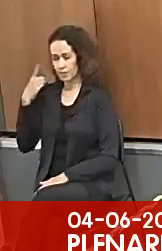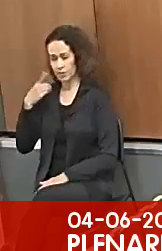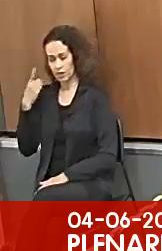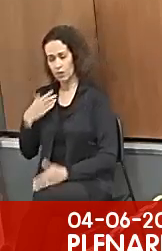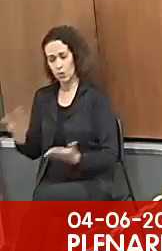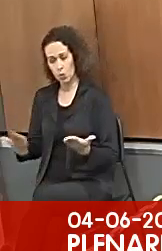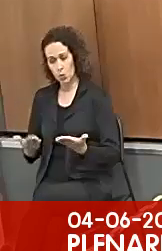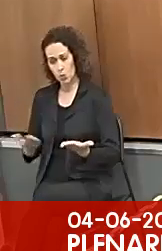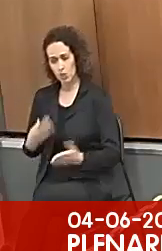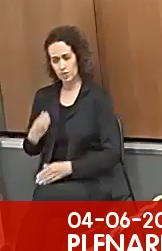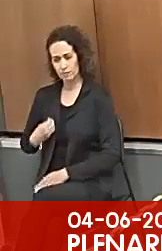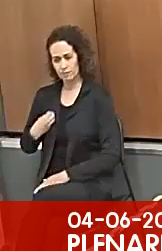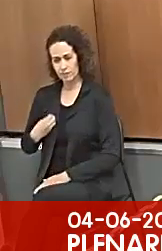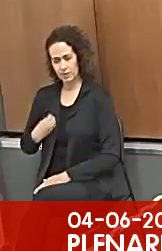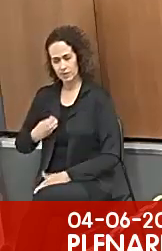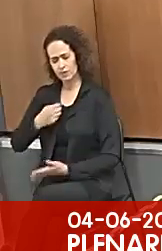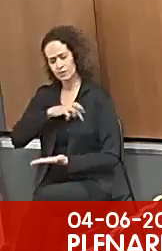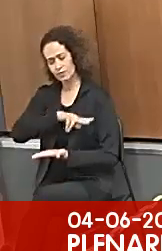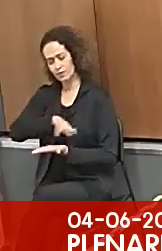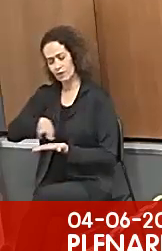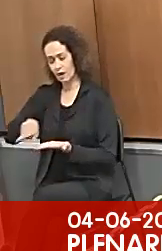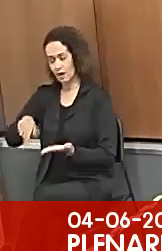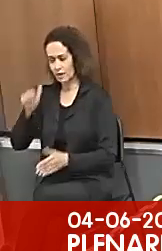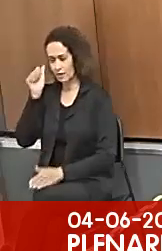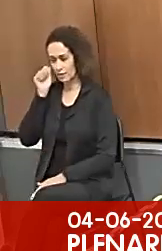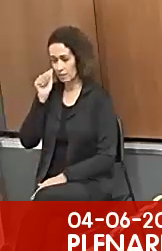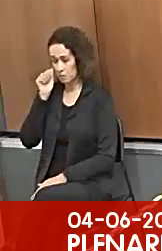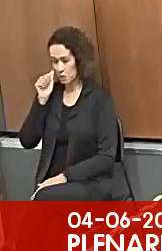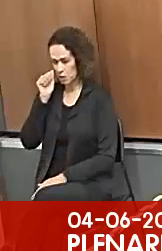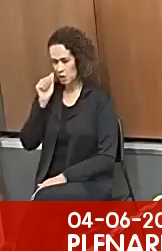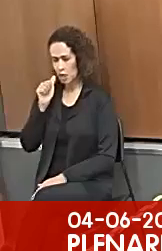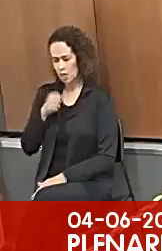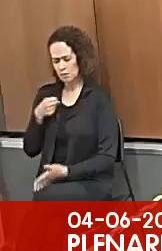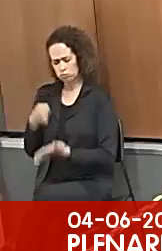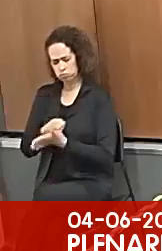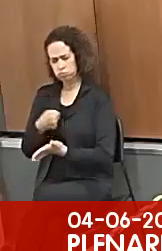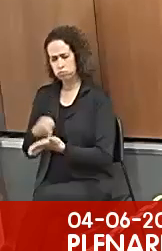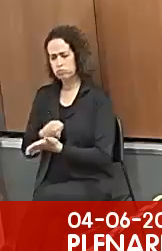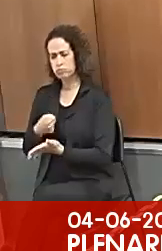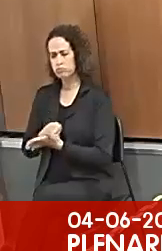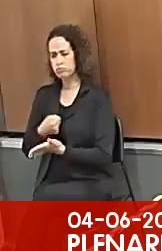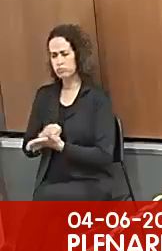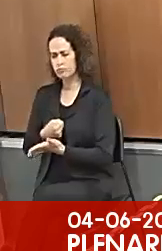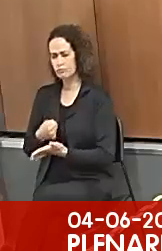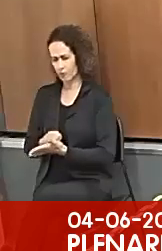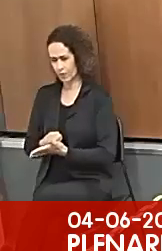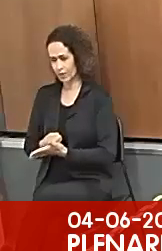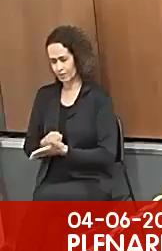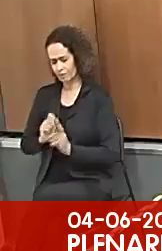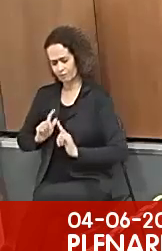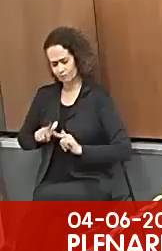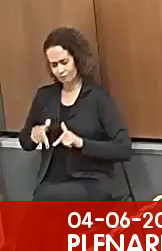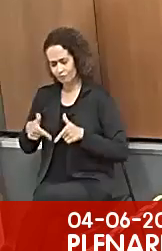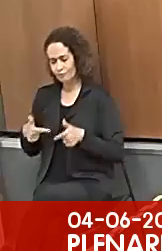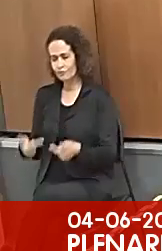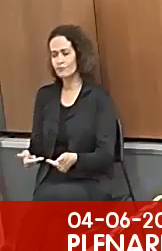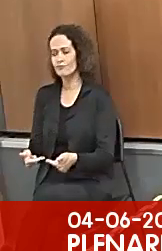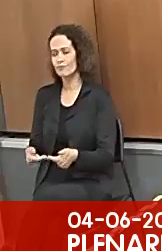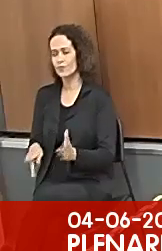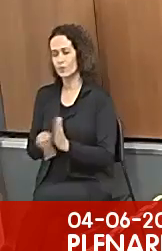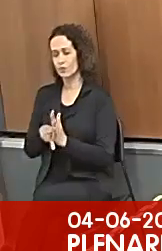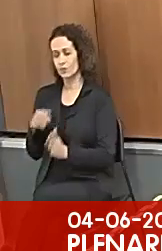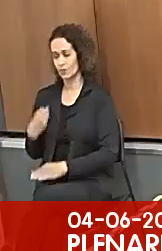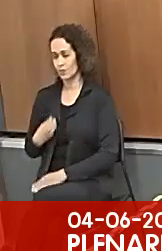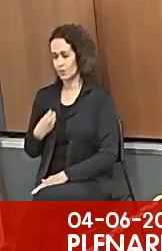aqui presente, diversas mulheres de garra, de fibra, que vêm construindo com sua própria